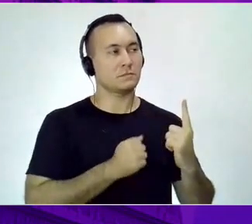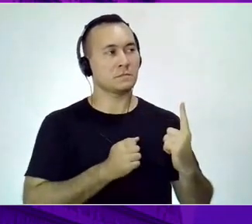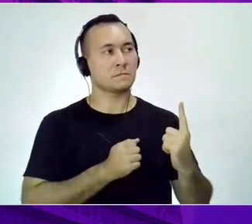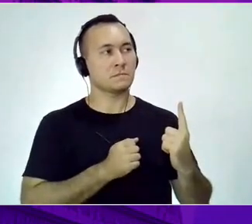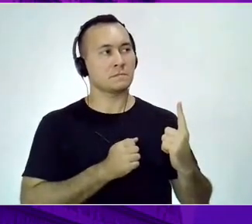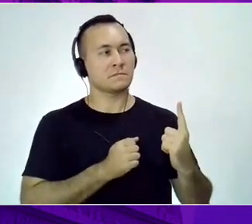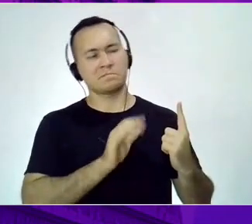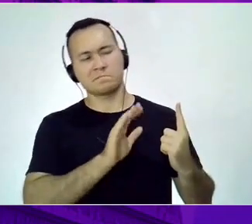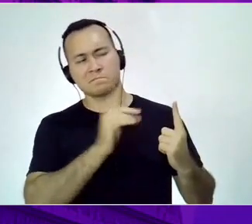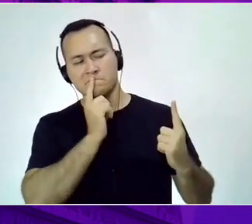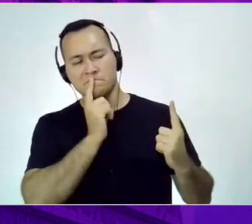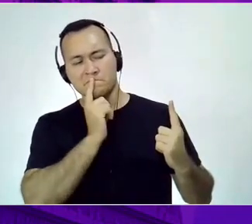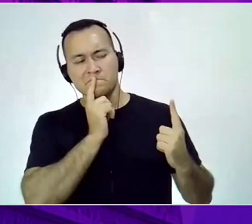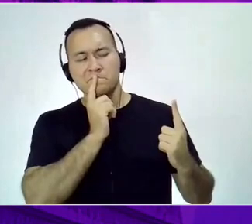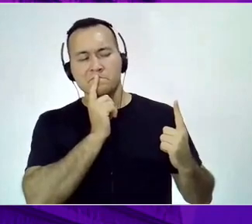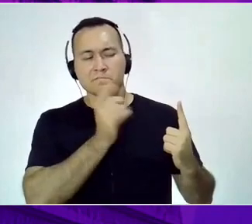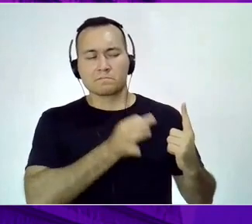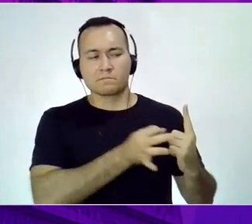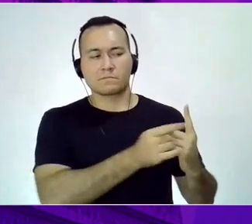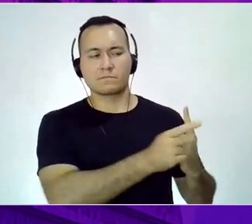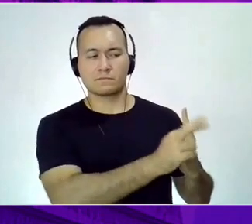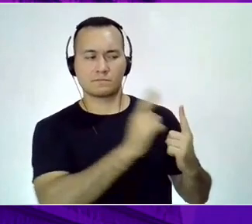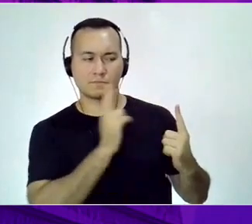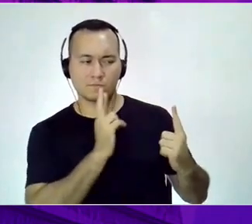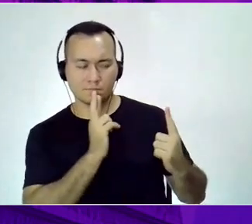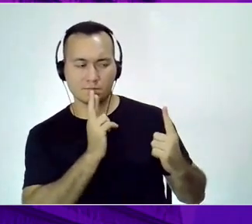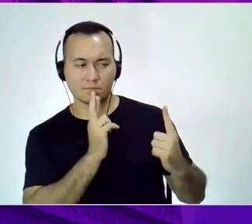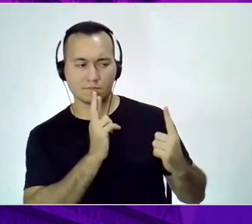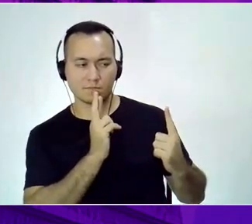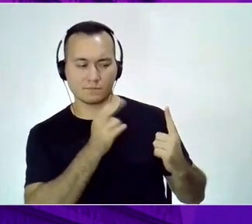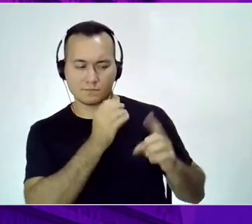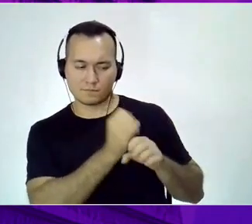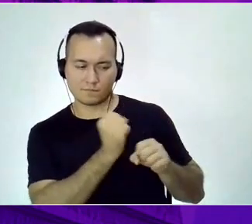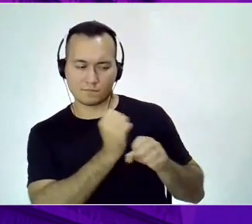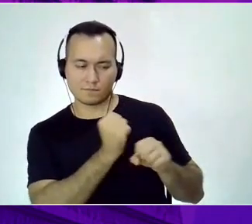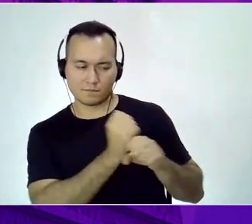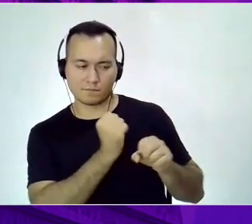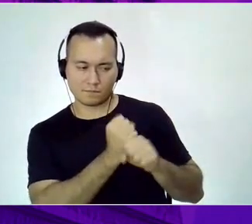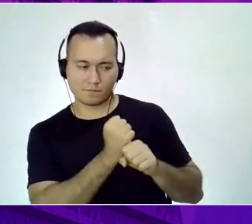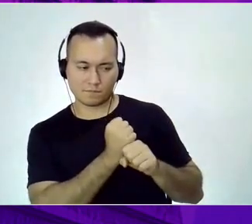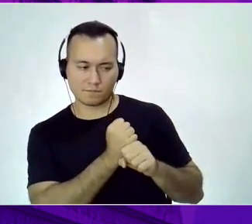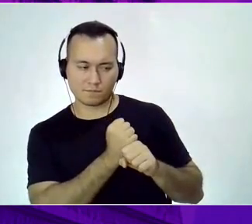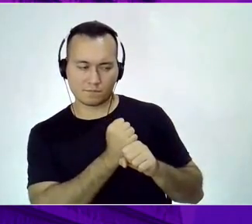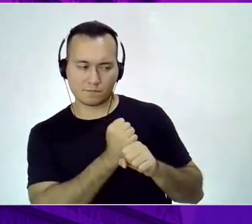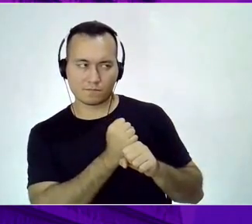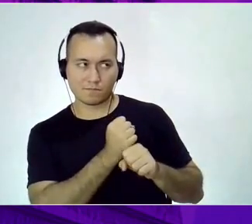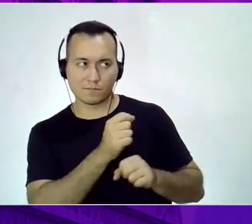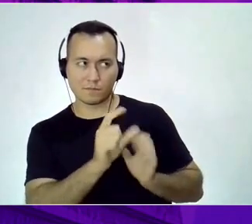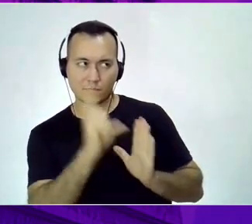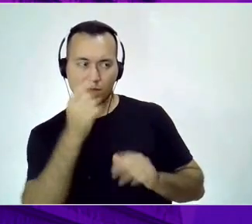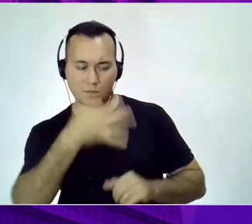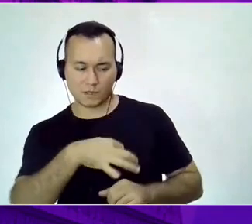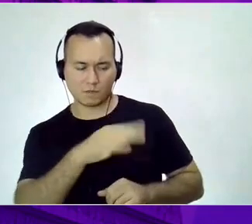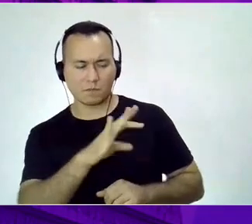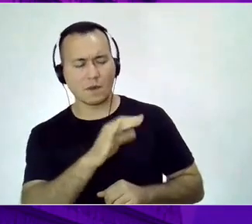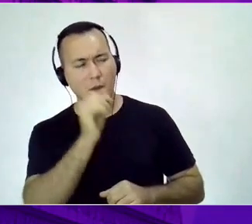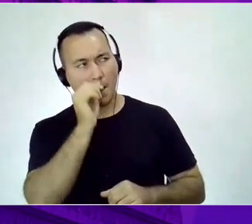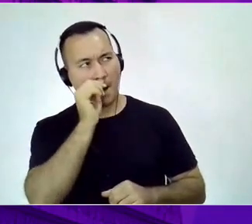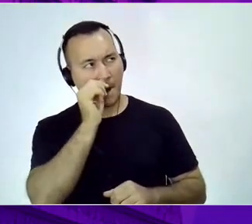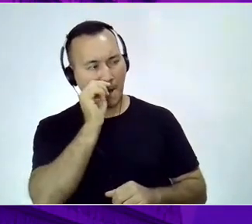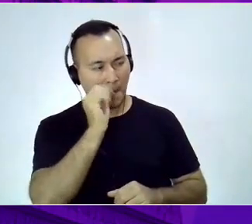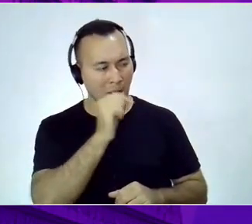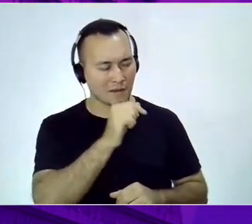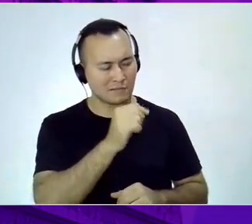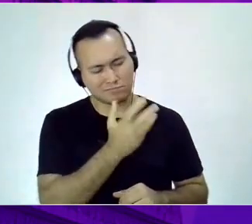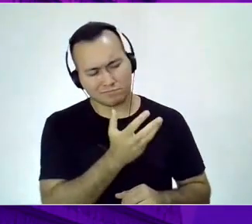errado? Como é que eu sei se ele continua dando a mesma qualidade de resposta que eu tinha antes, ou se está melhor do que eu tinha